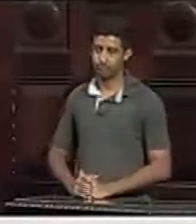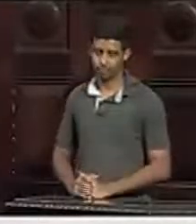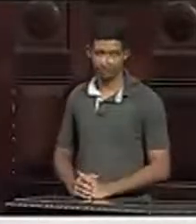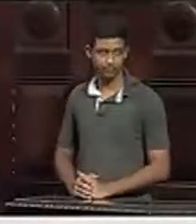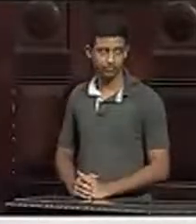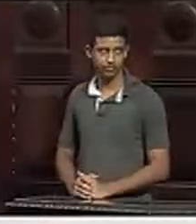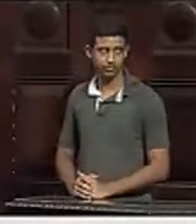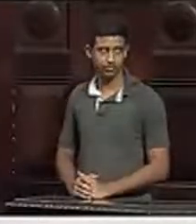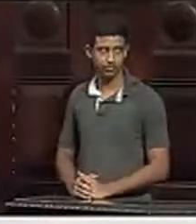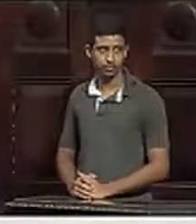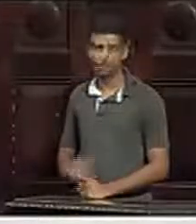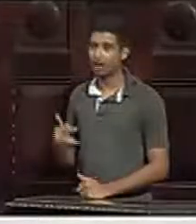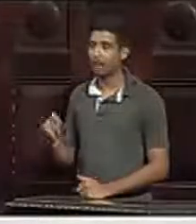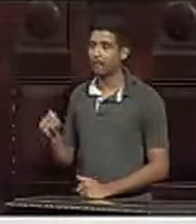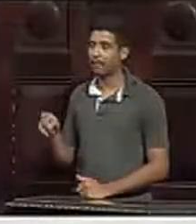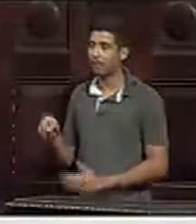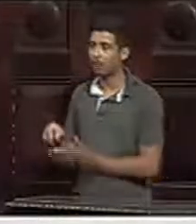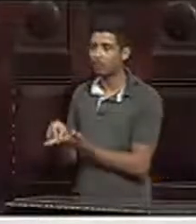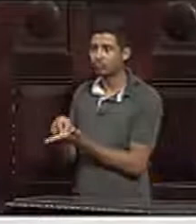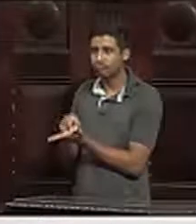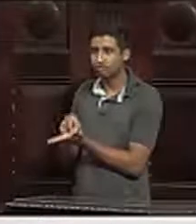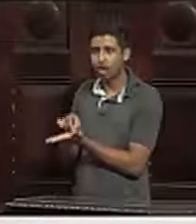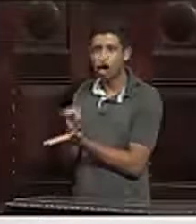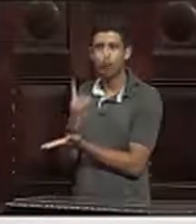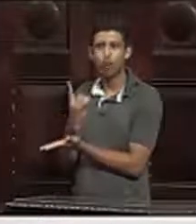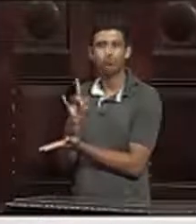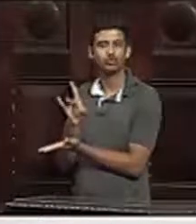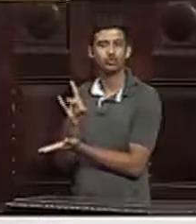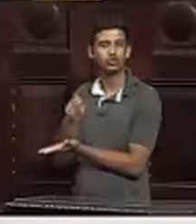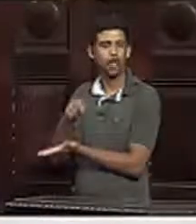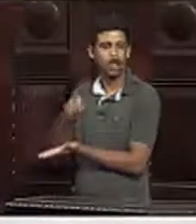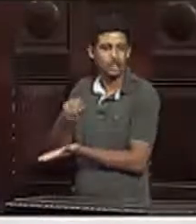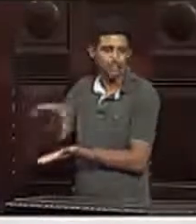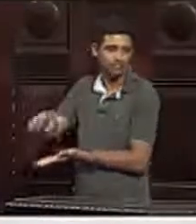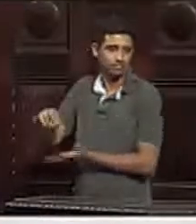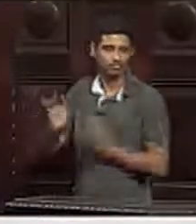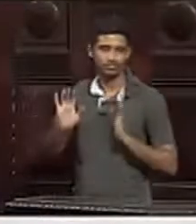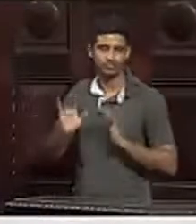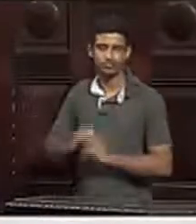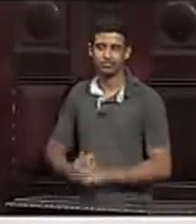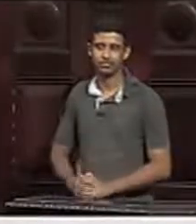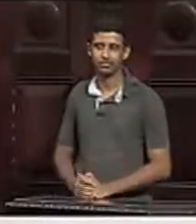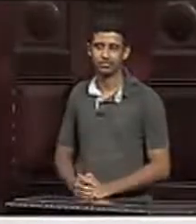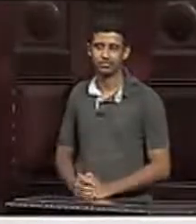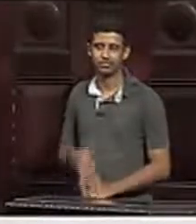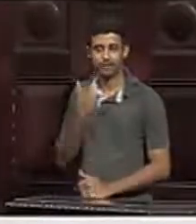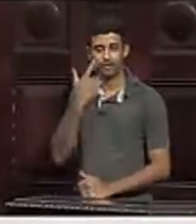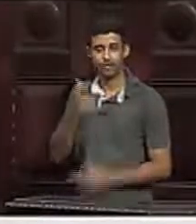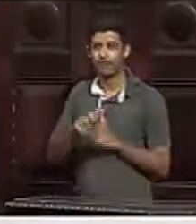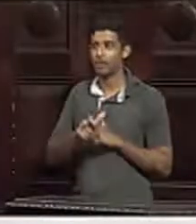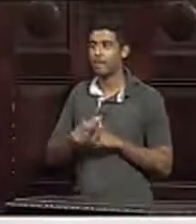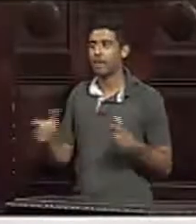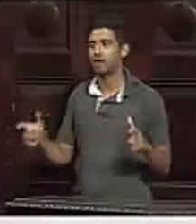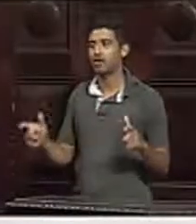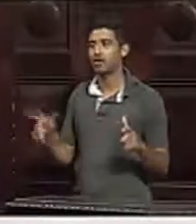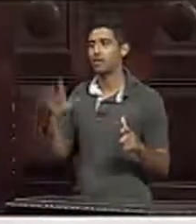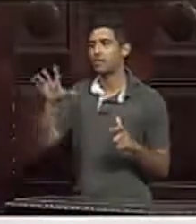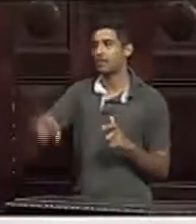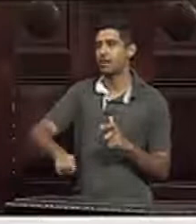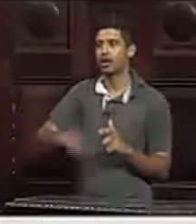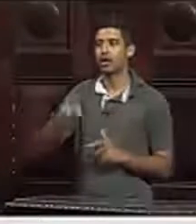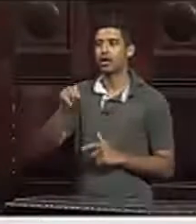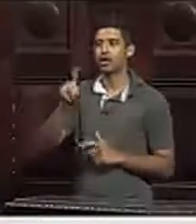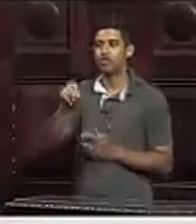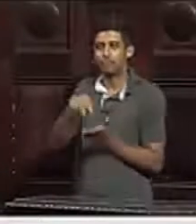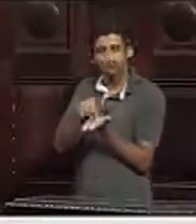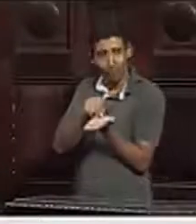podendo trazer de lá apenas um. Não é à toa que as maiores apreensões de cocaína acontecem